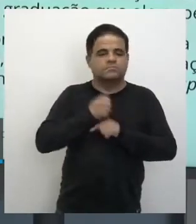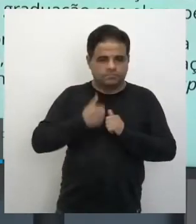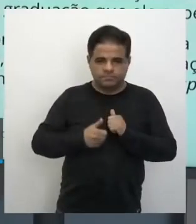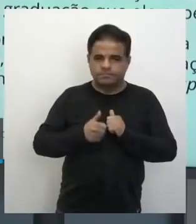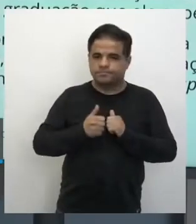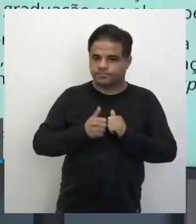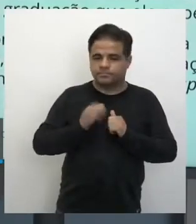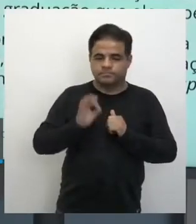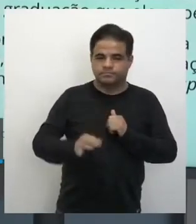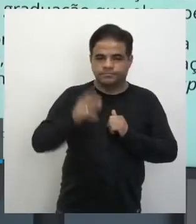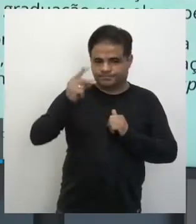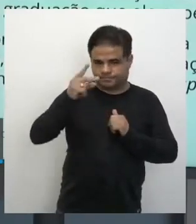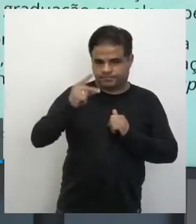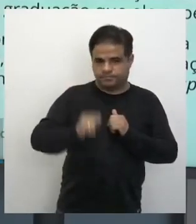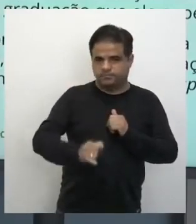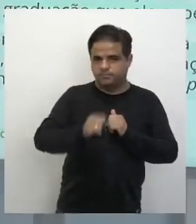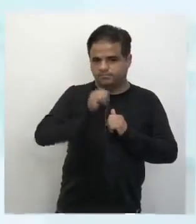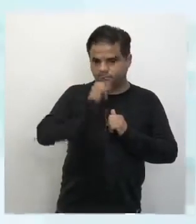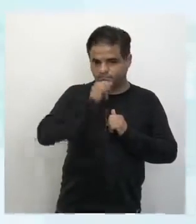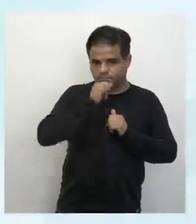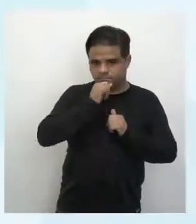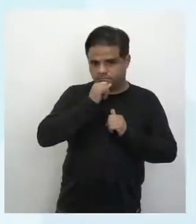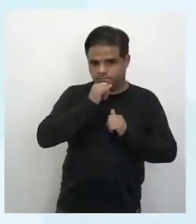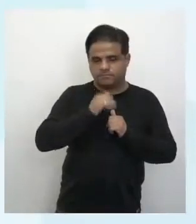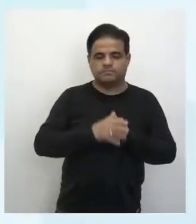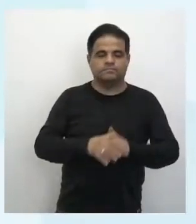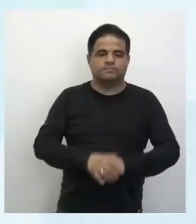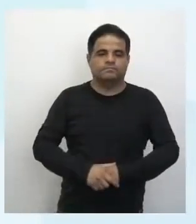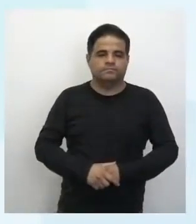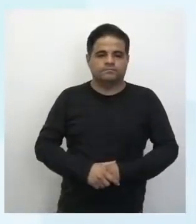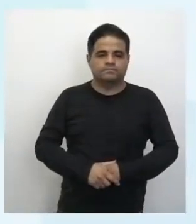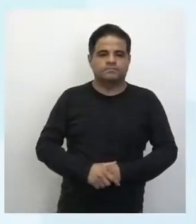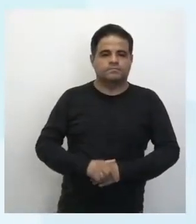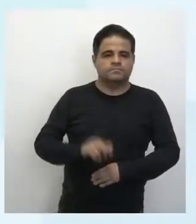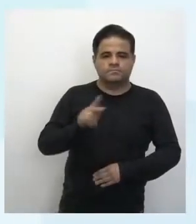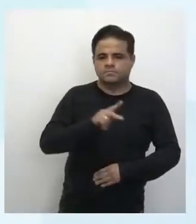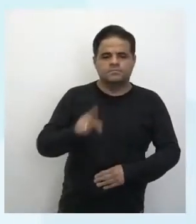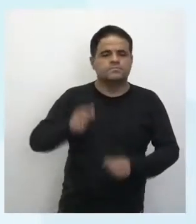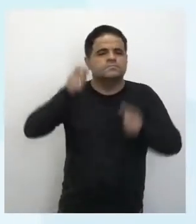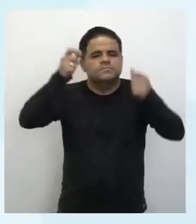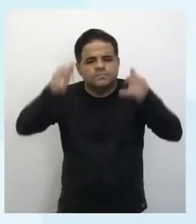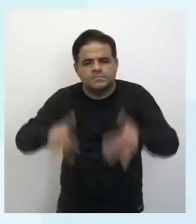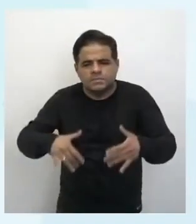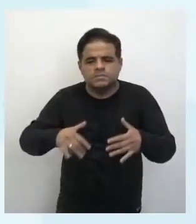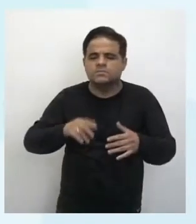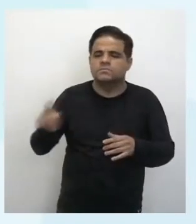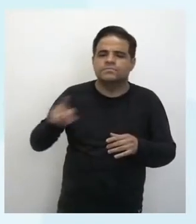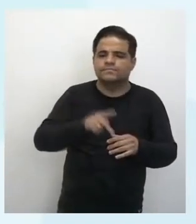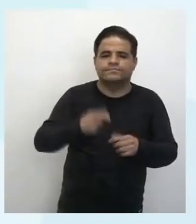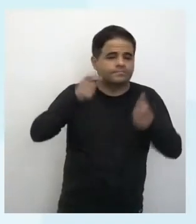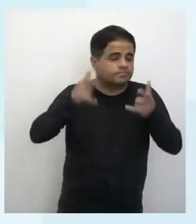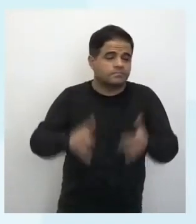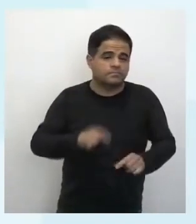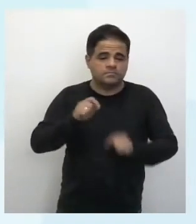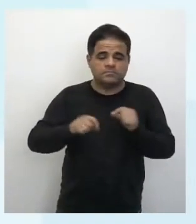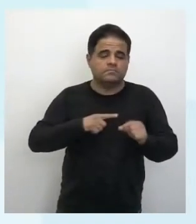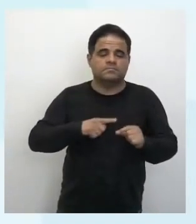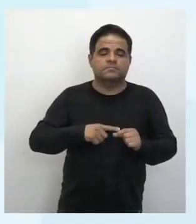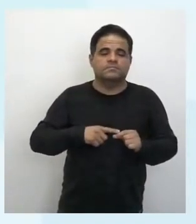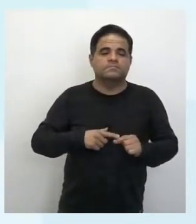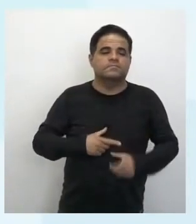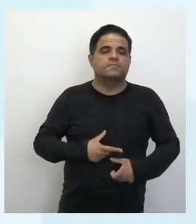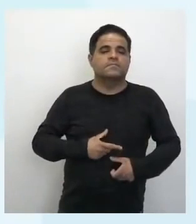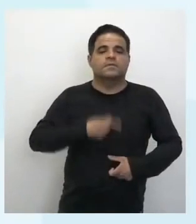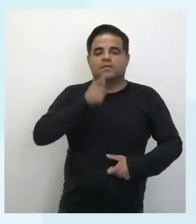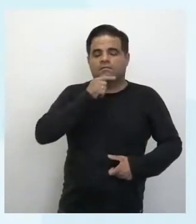tá? E o segundo exemplo lá, ó, pode pôr para eles. O professor explica que, o que o professor explica? Aí tá lá, a